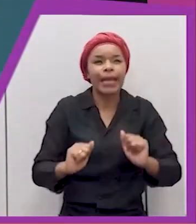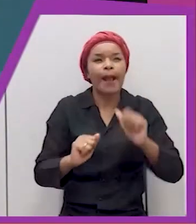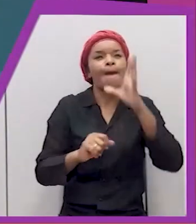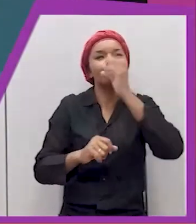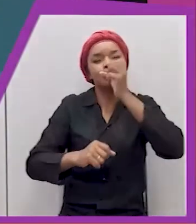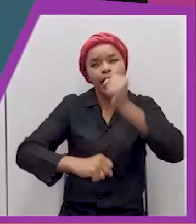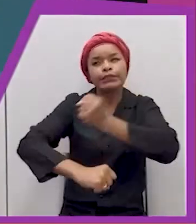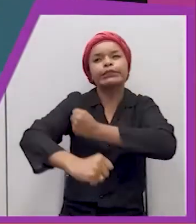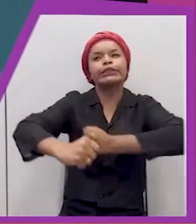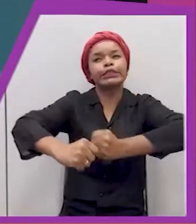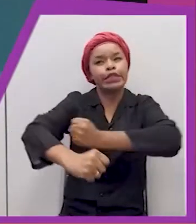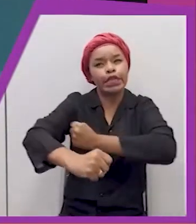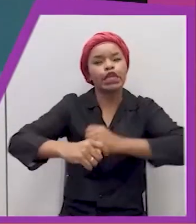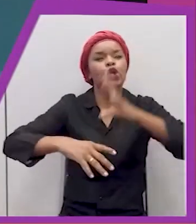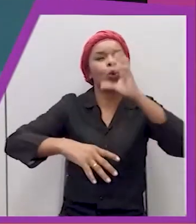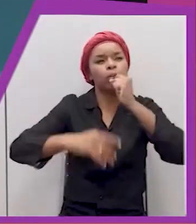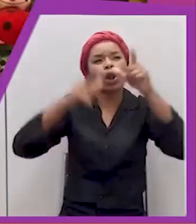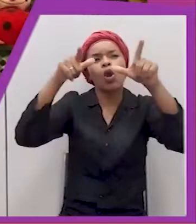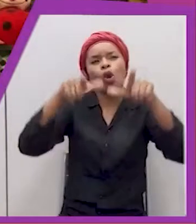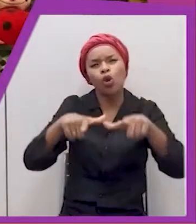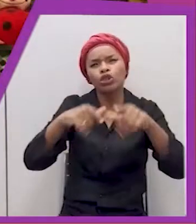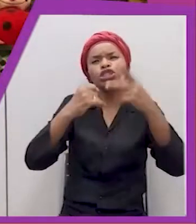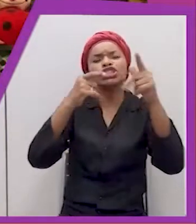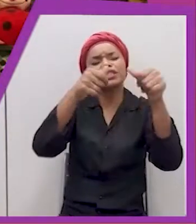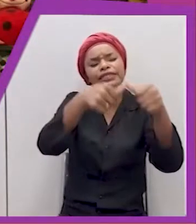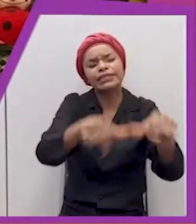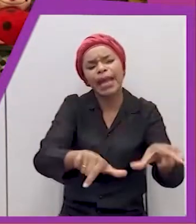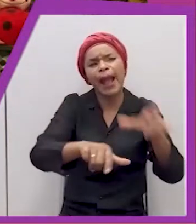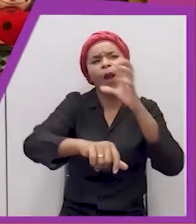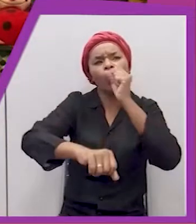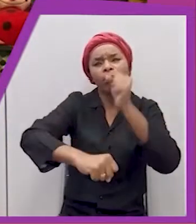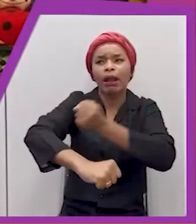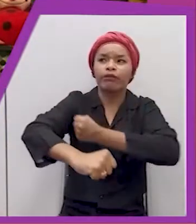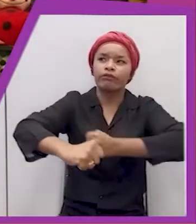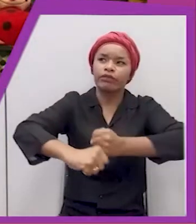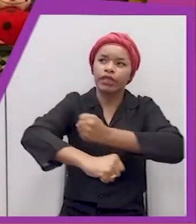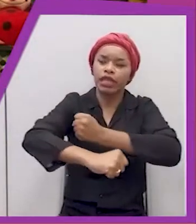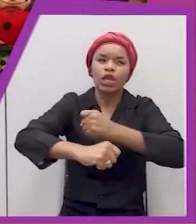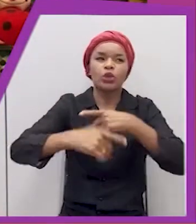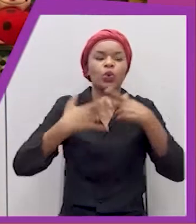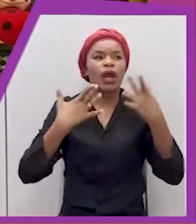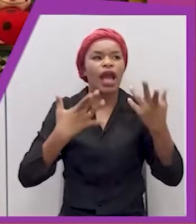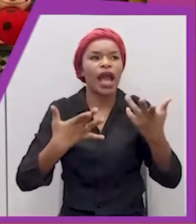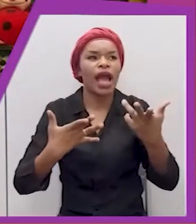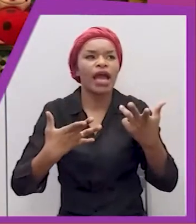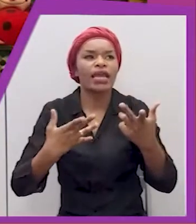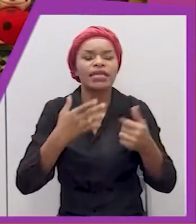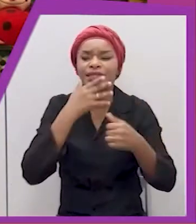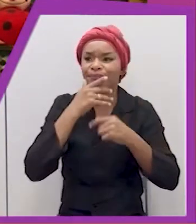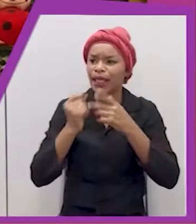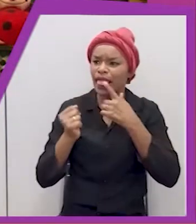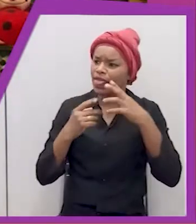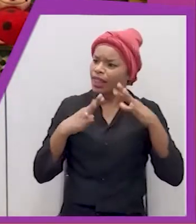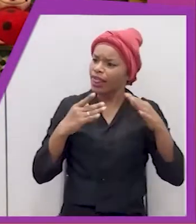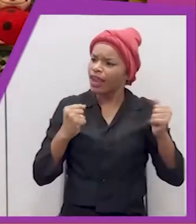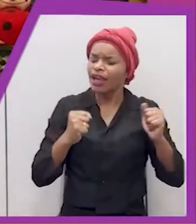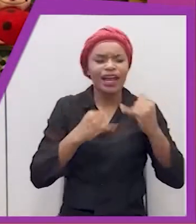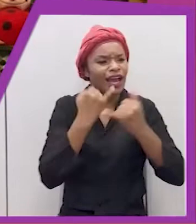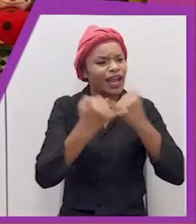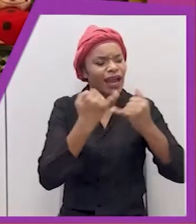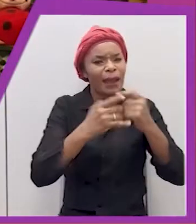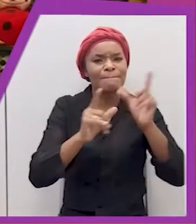que o tempo não destruiu essa amizade e depois que eu já adulto eu já com filhos e um dia eu sim